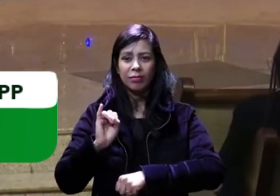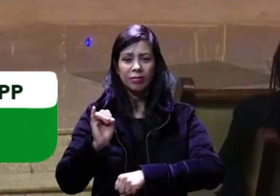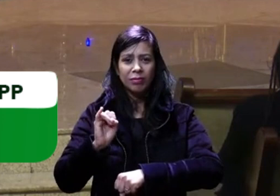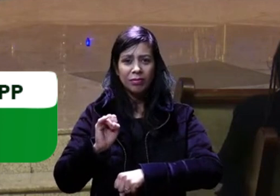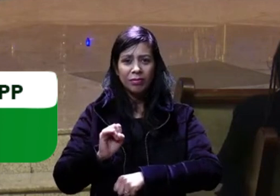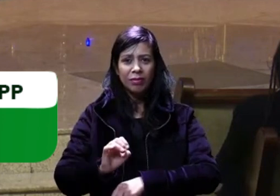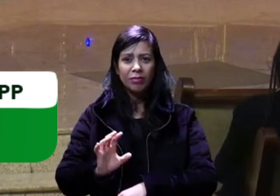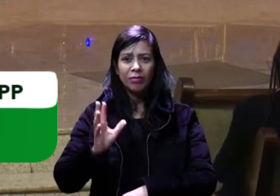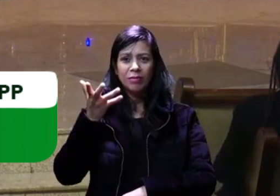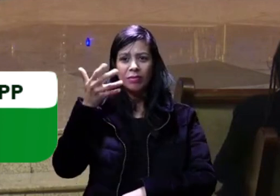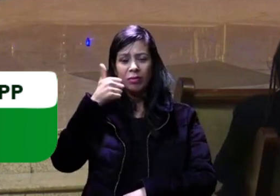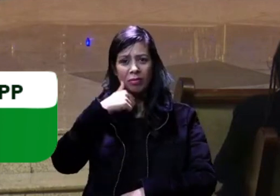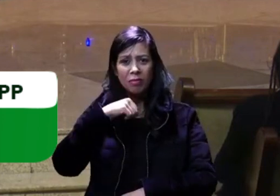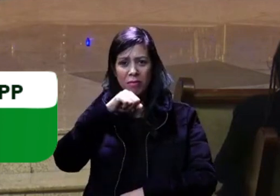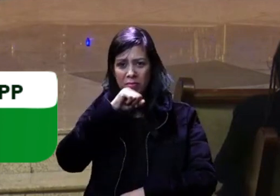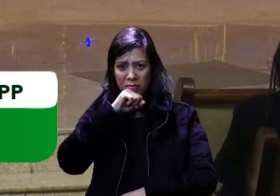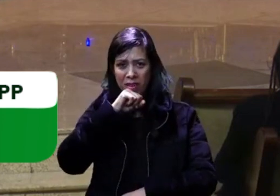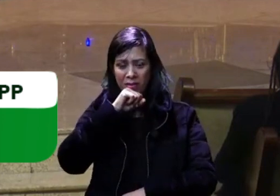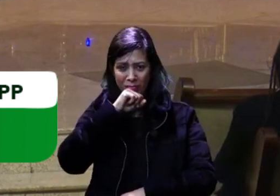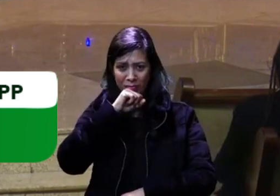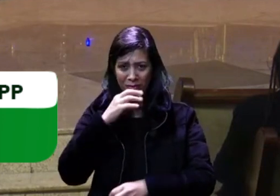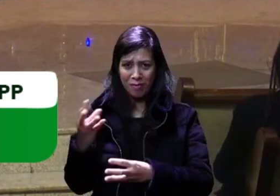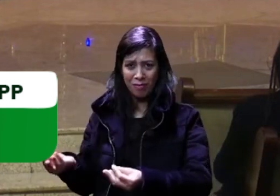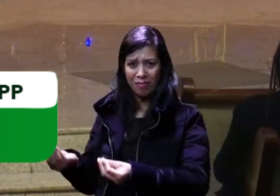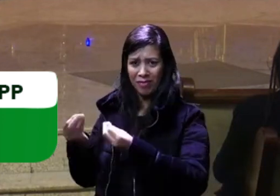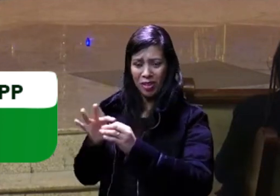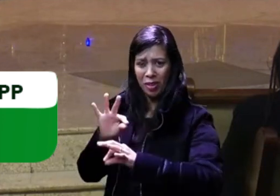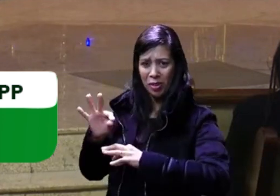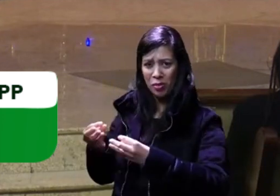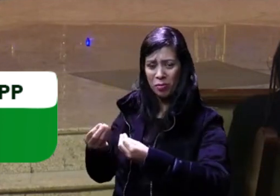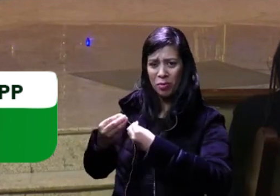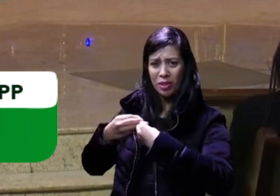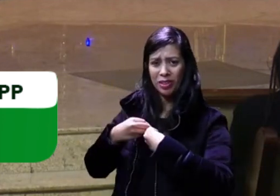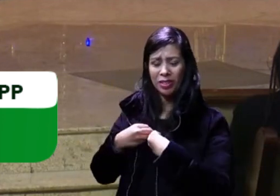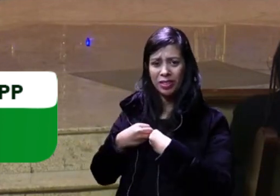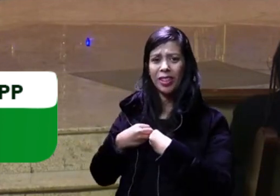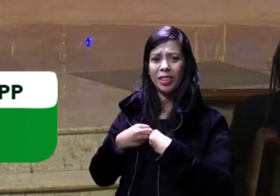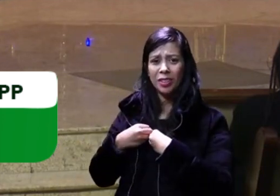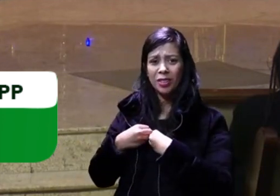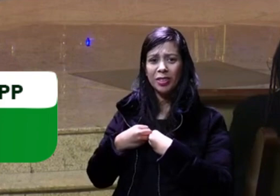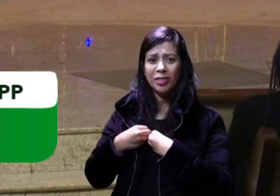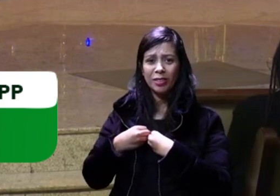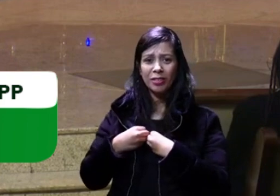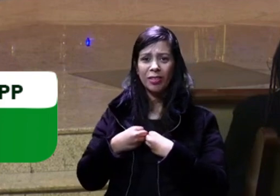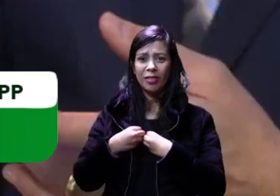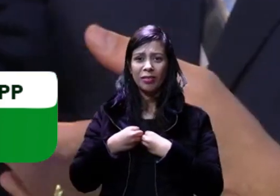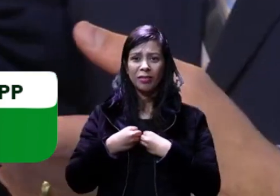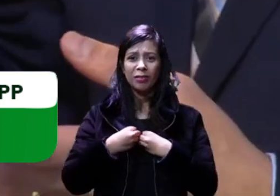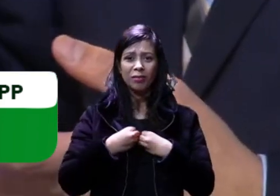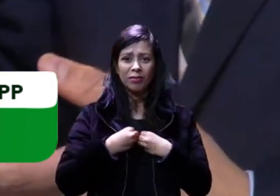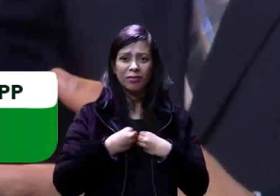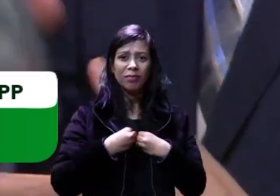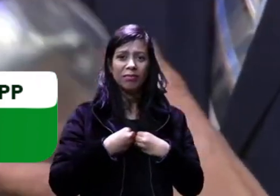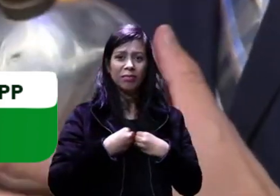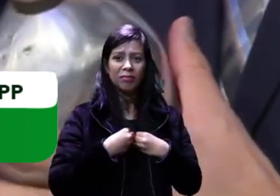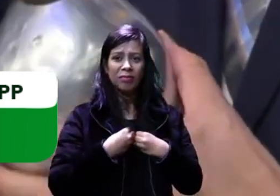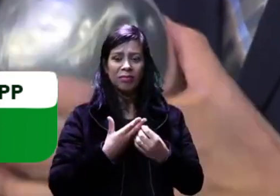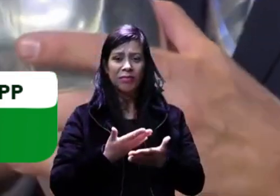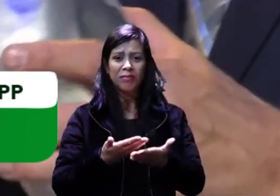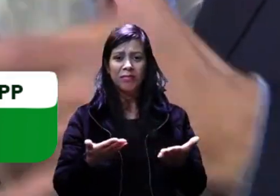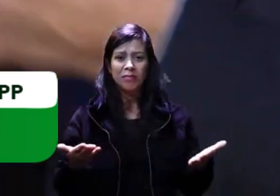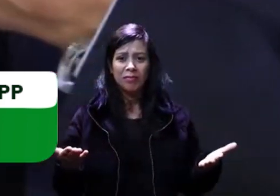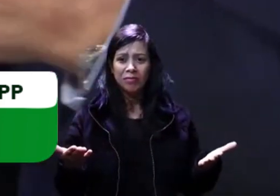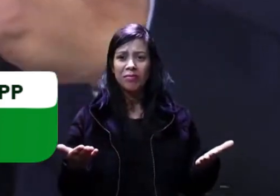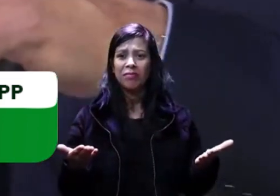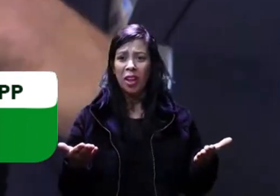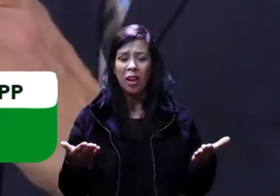me deu o cantil. Falou assim, ó, você gostava muito do seu avô, ele foi uma referência para a sua vida, e de fato foi. Assim, veio com o cantil dele. E o cantil dele